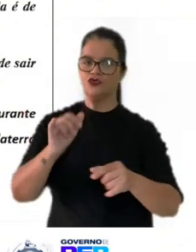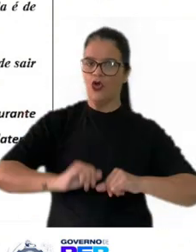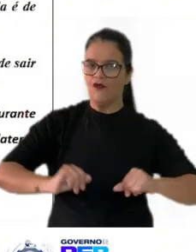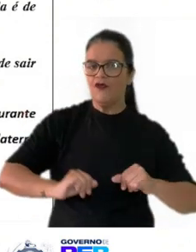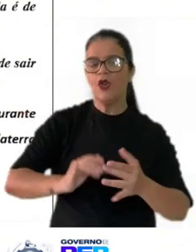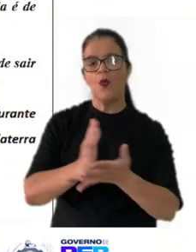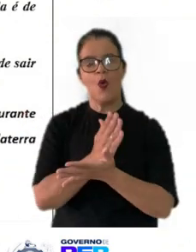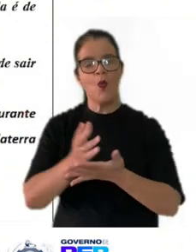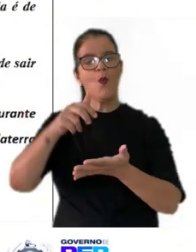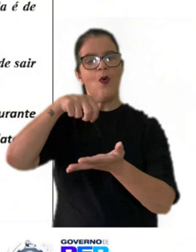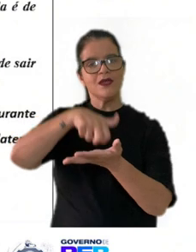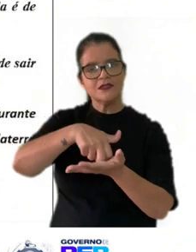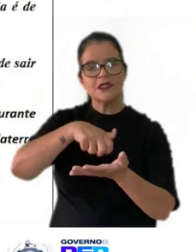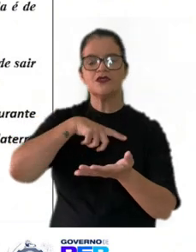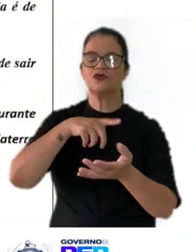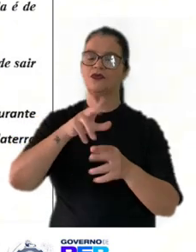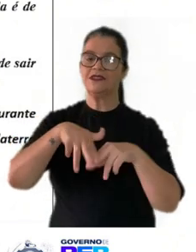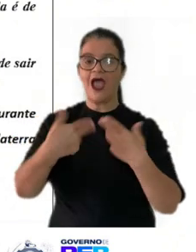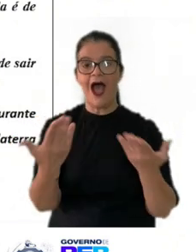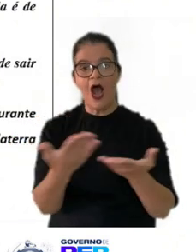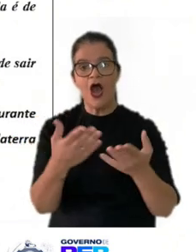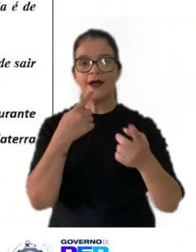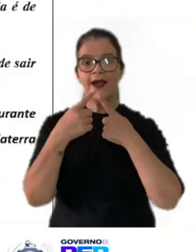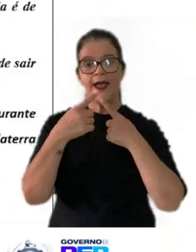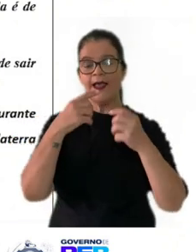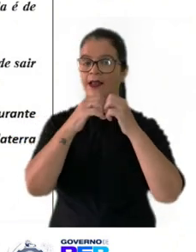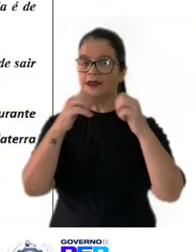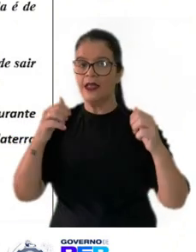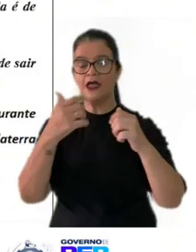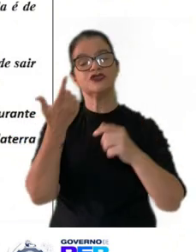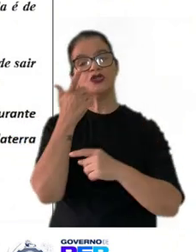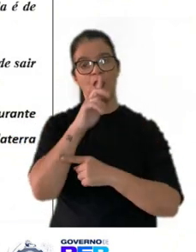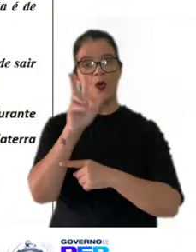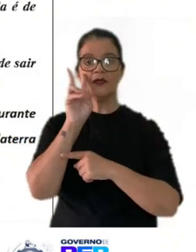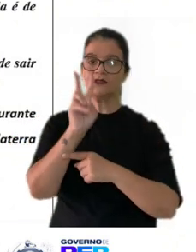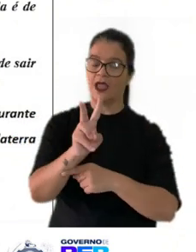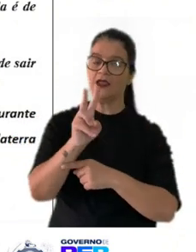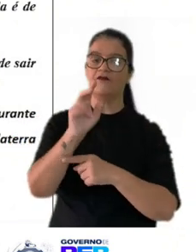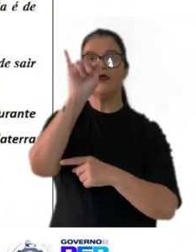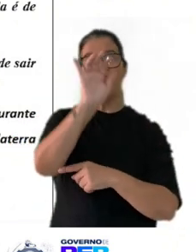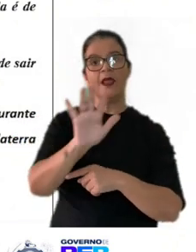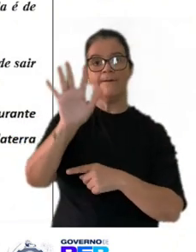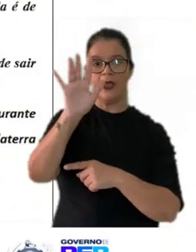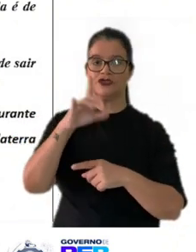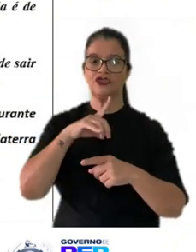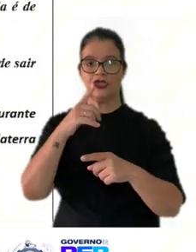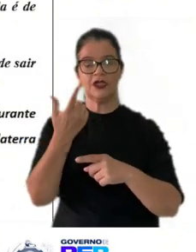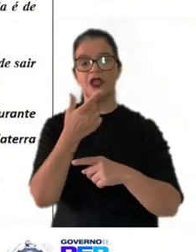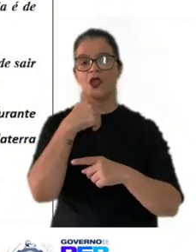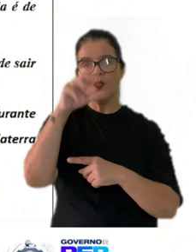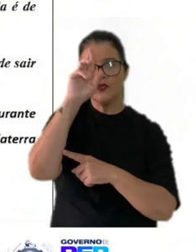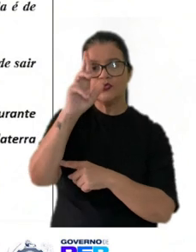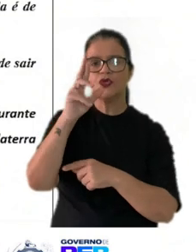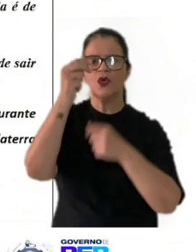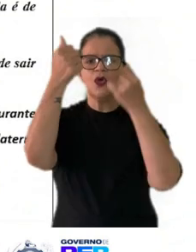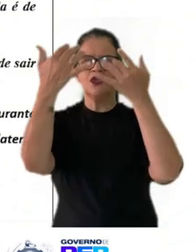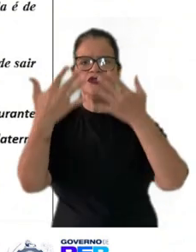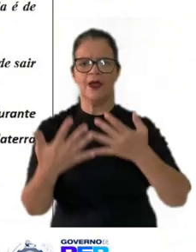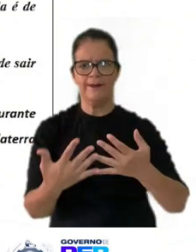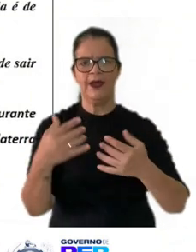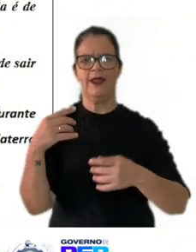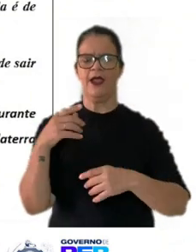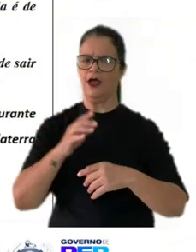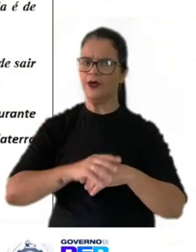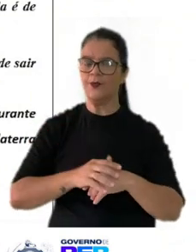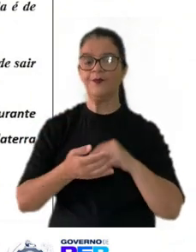reclama dessa separação e é o que a gente consegue ver aqui na imagem a gente tem um senhorzinho falando aqui e antes